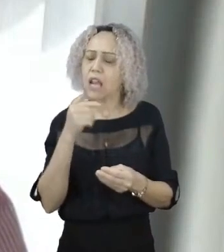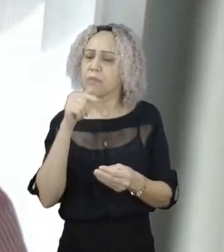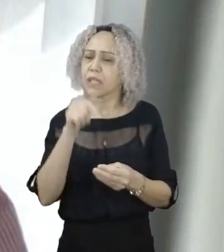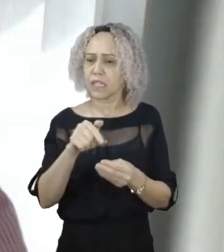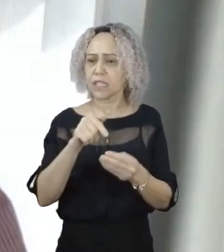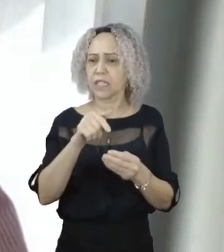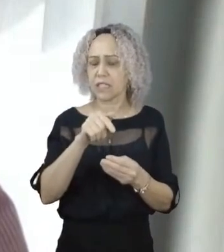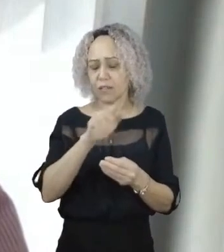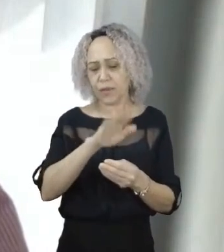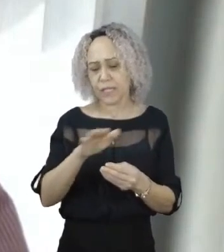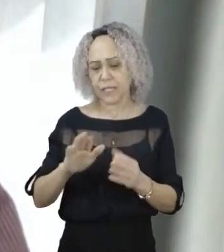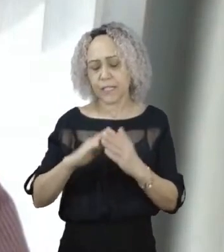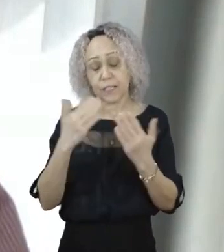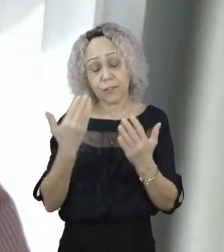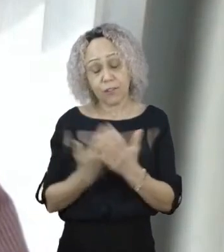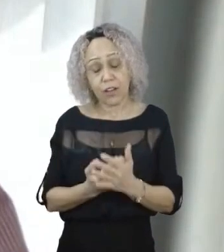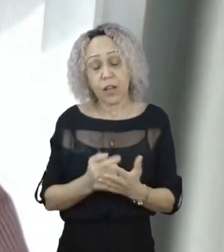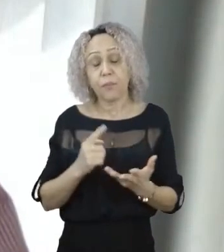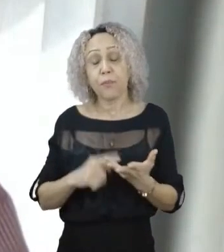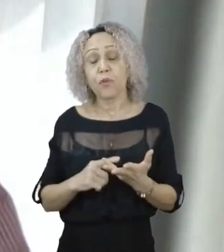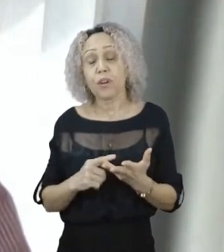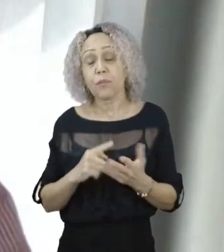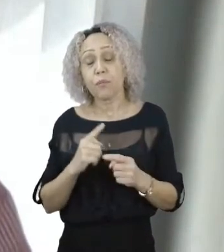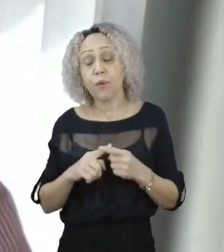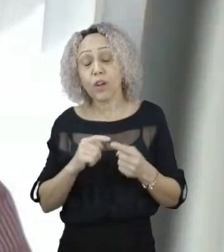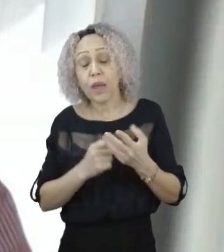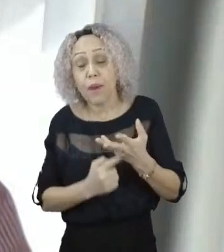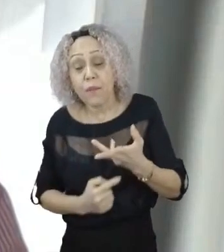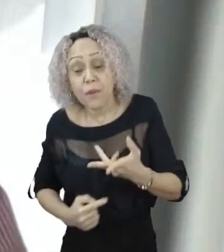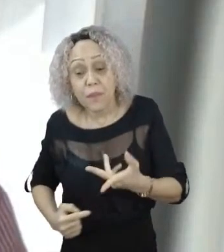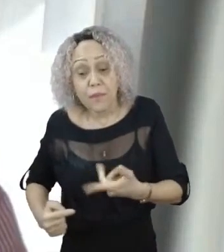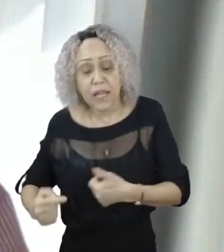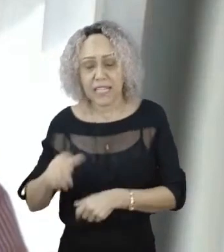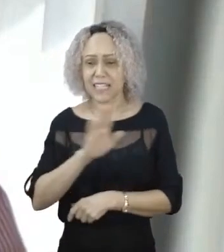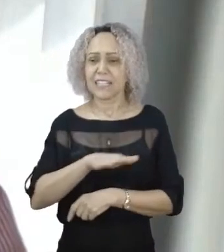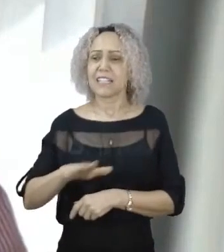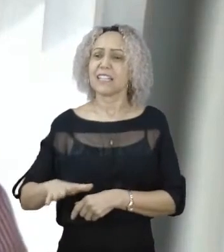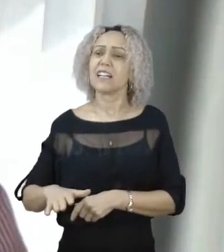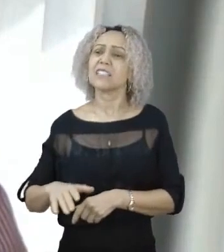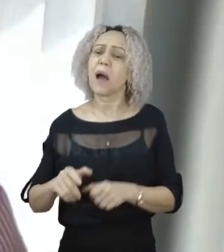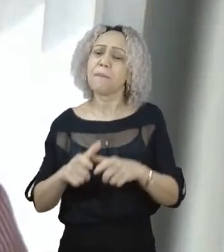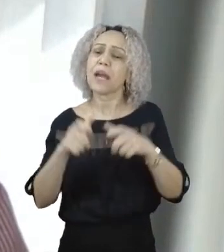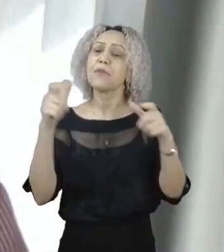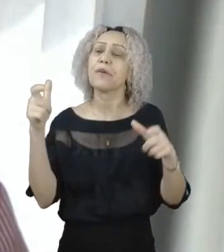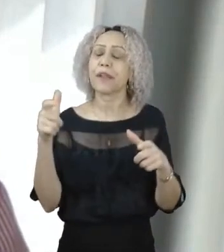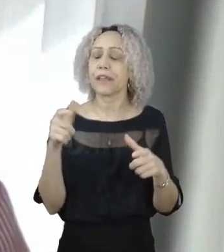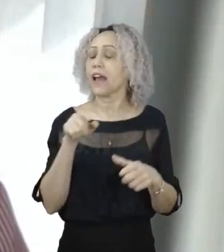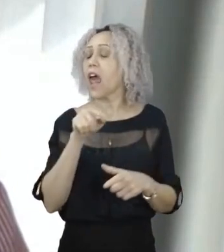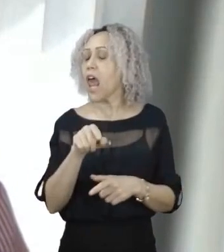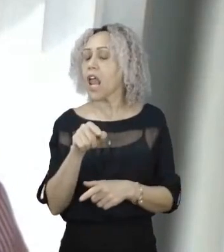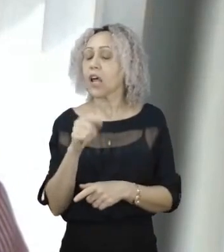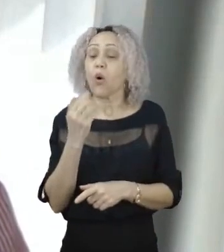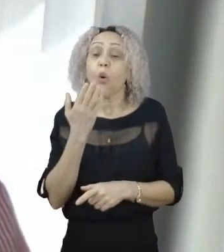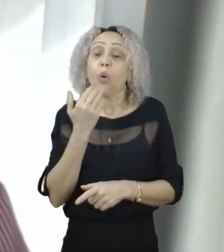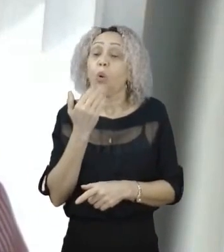refeição com maior fundamentos, maior